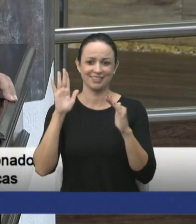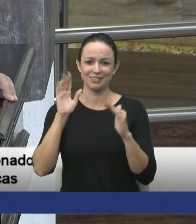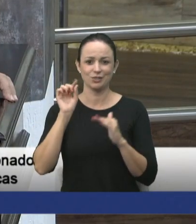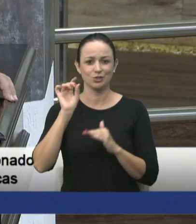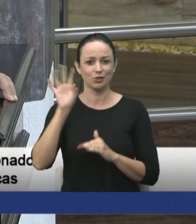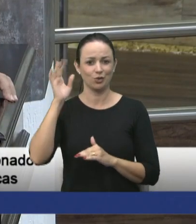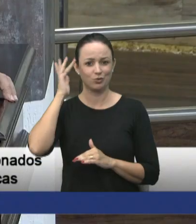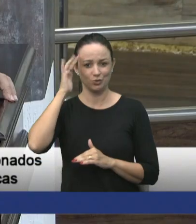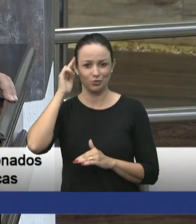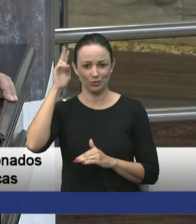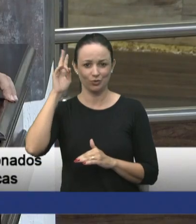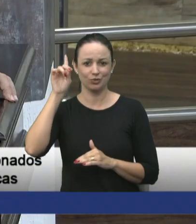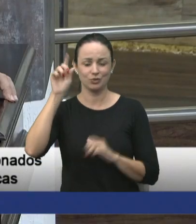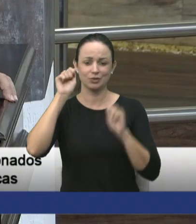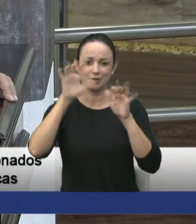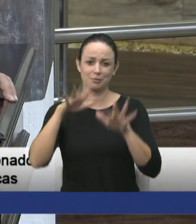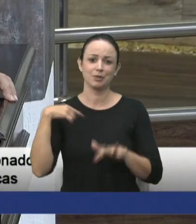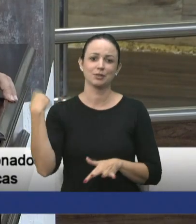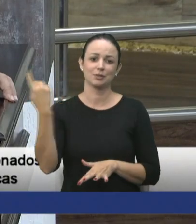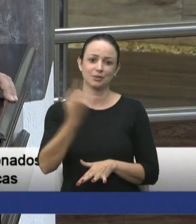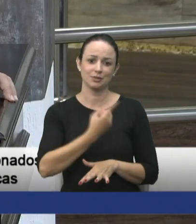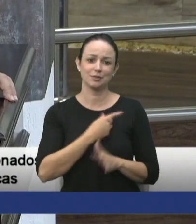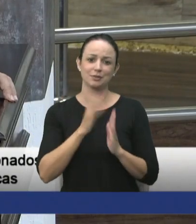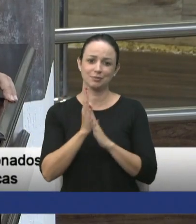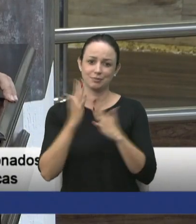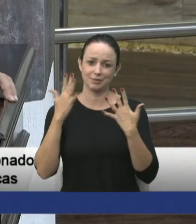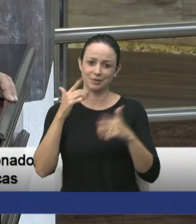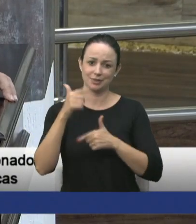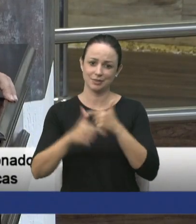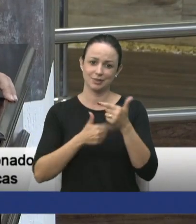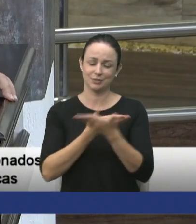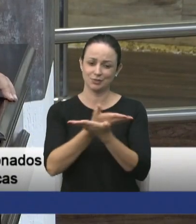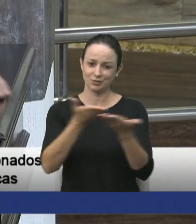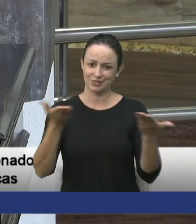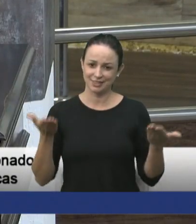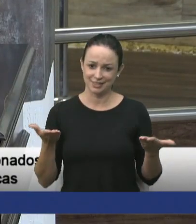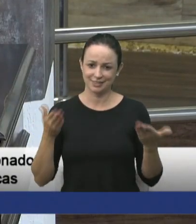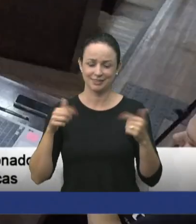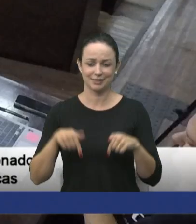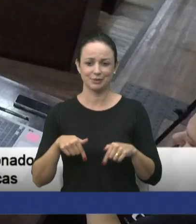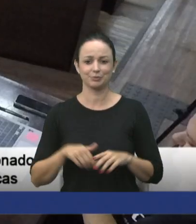sonho. Que Deus nos abençoe e parabéns pelo trabalho de todos vocês aqui.